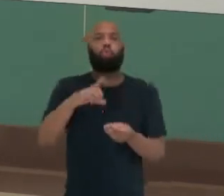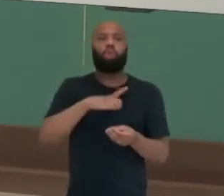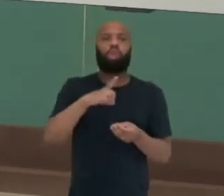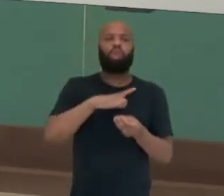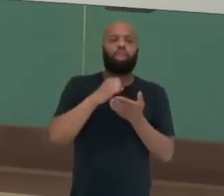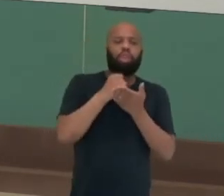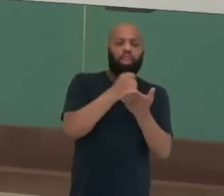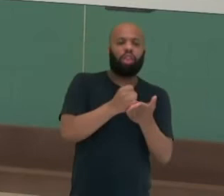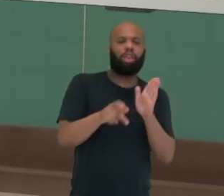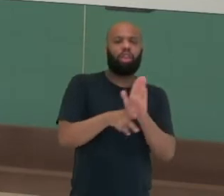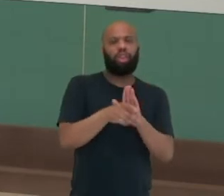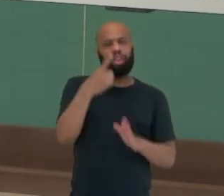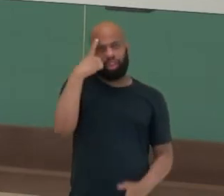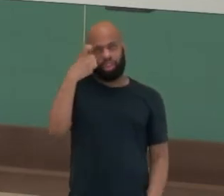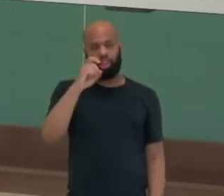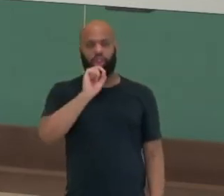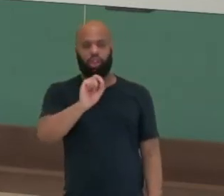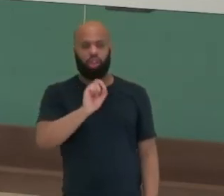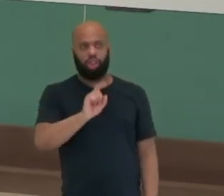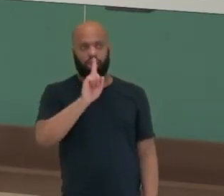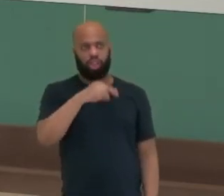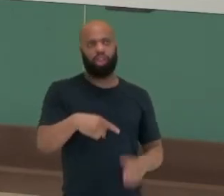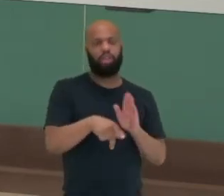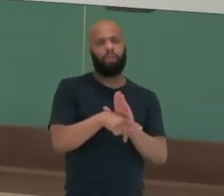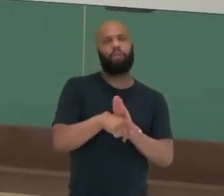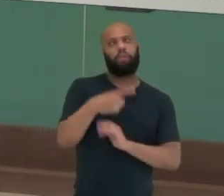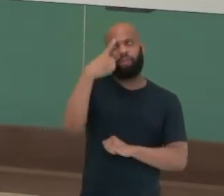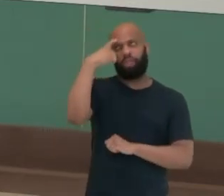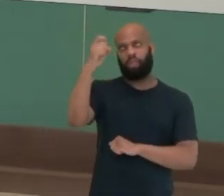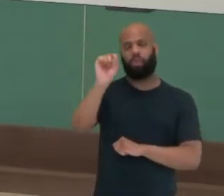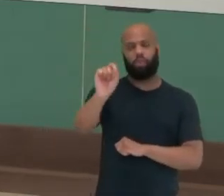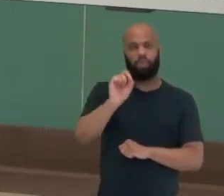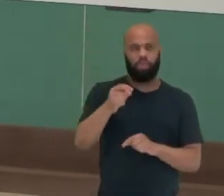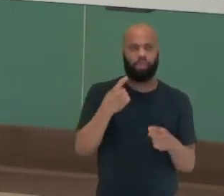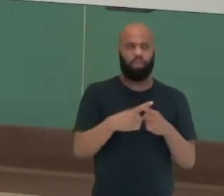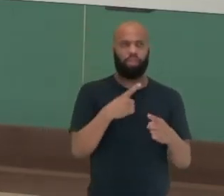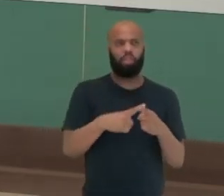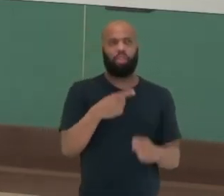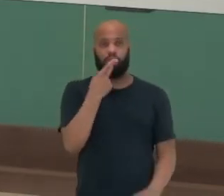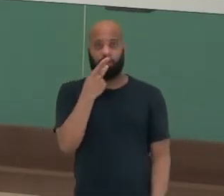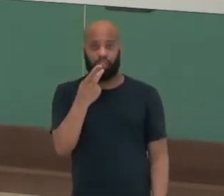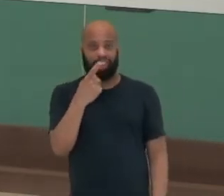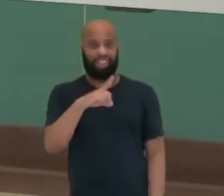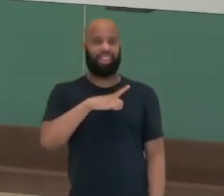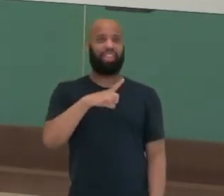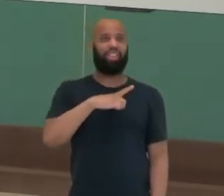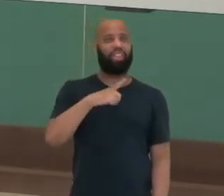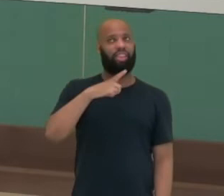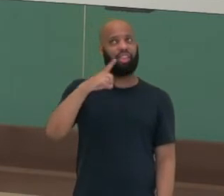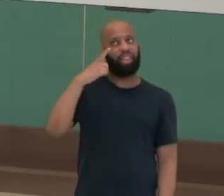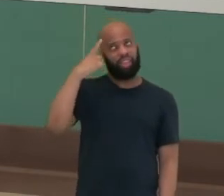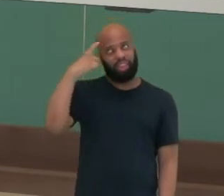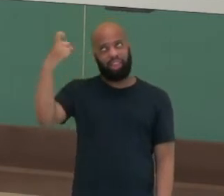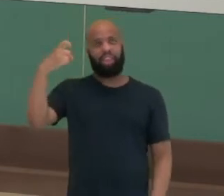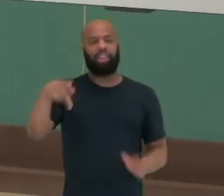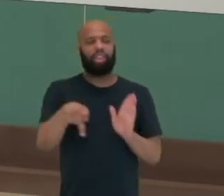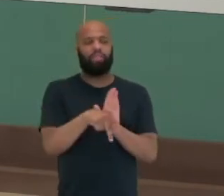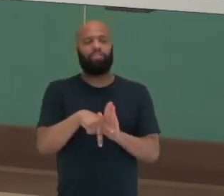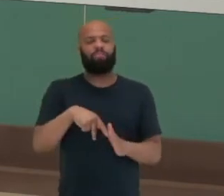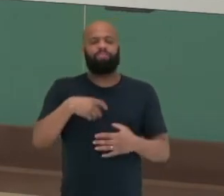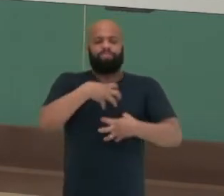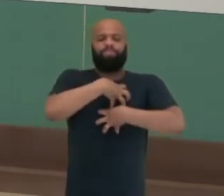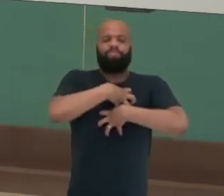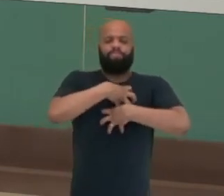suprimentos dessas ideias, né? Qual é a fonte das minhas ideias? Ele vai falar que a fonte das ideias está na sensação, mas